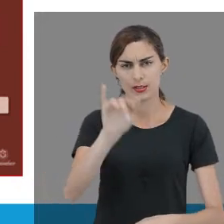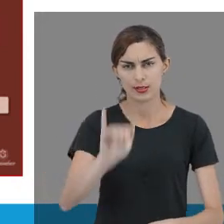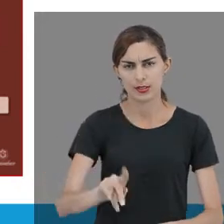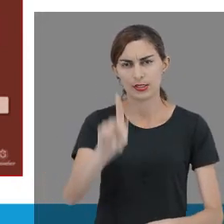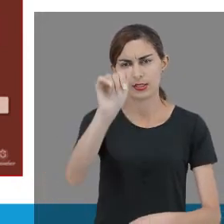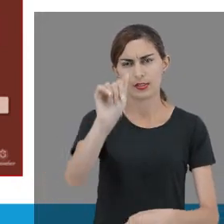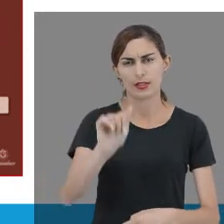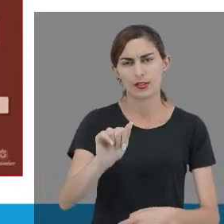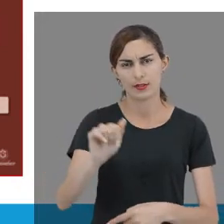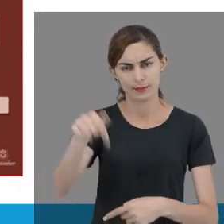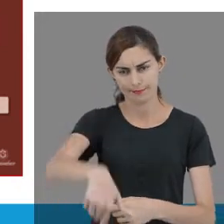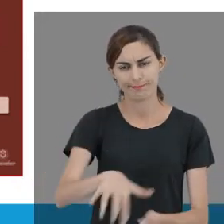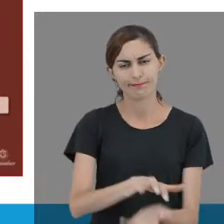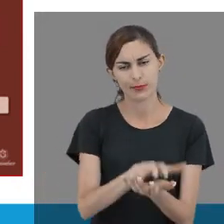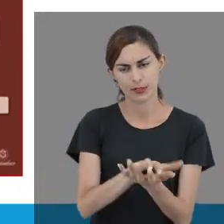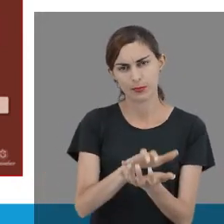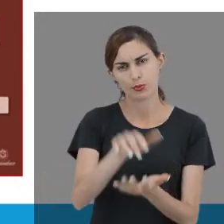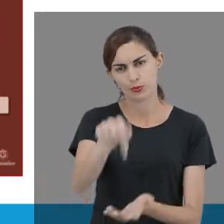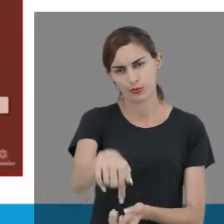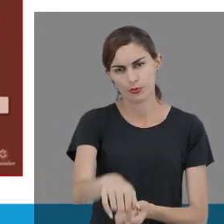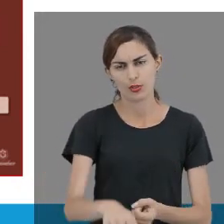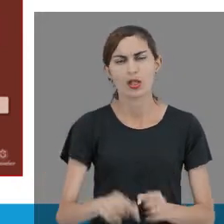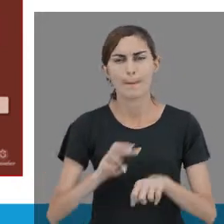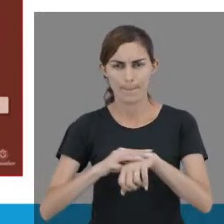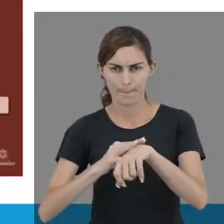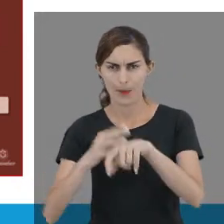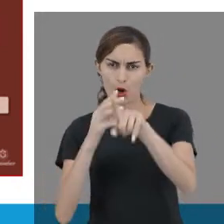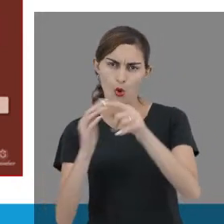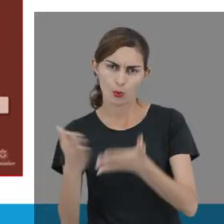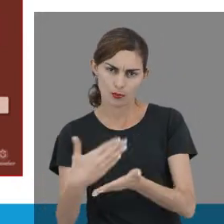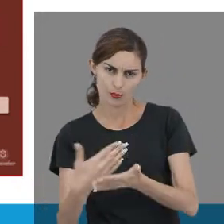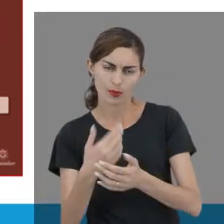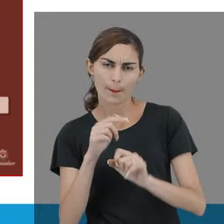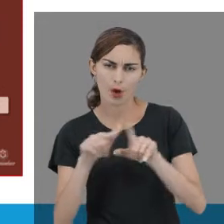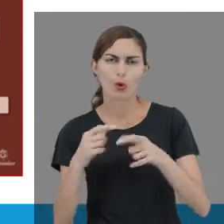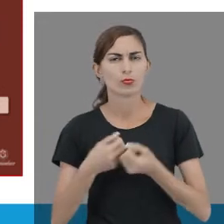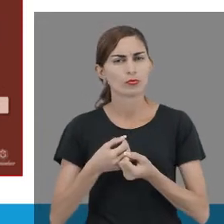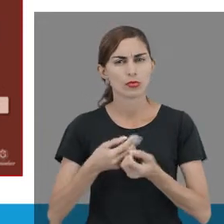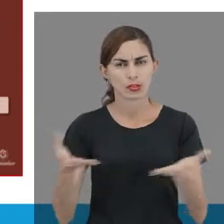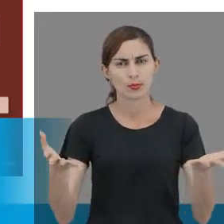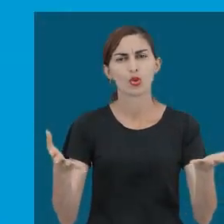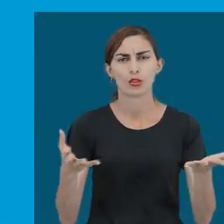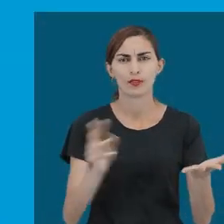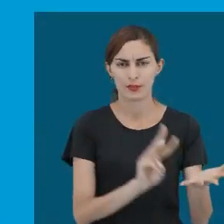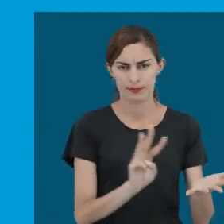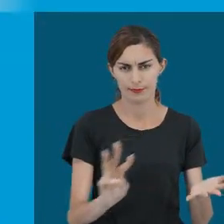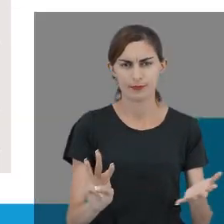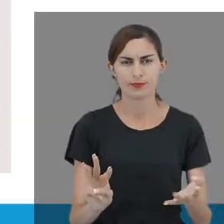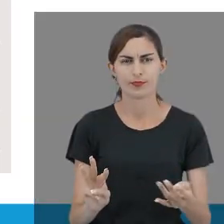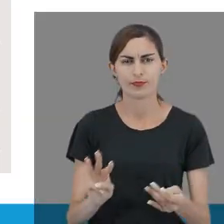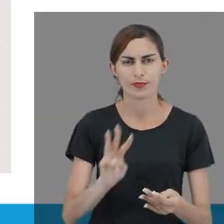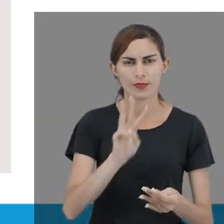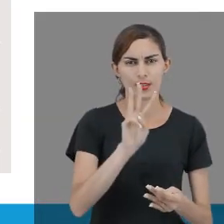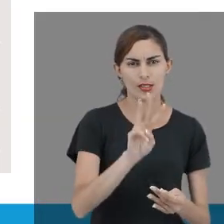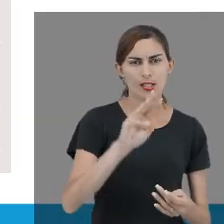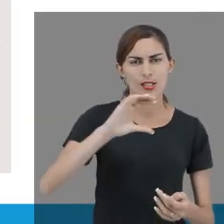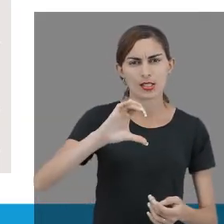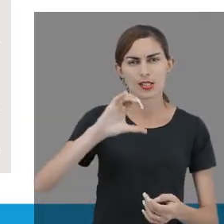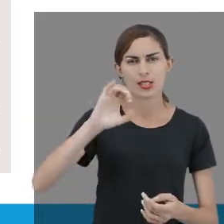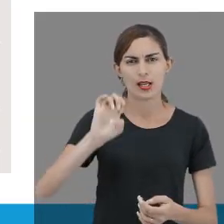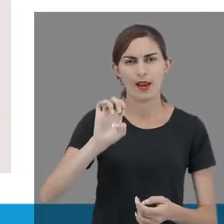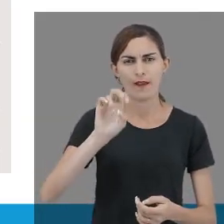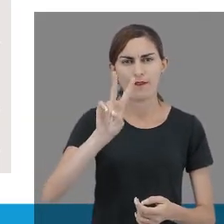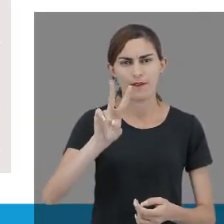pelo vírus Zika em Pernambuco. Então, essa capinha marrom aí, está disponível nesse link aqui,